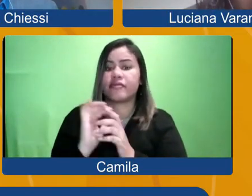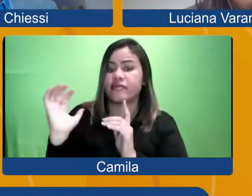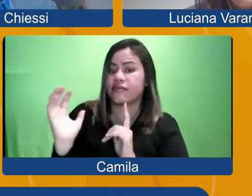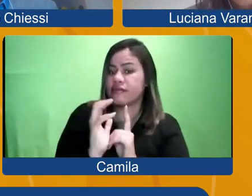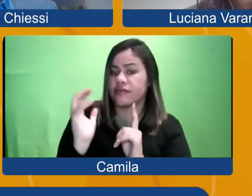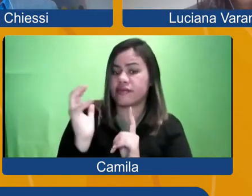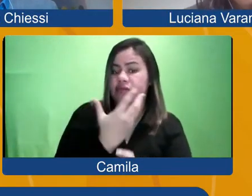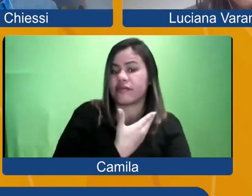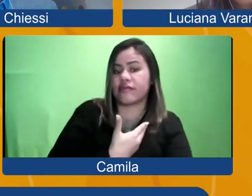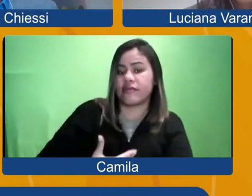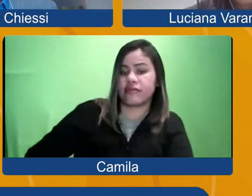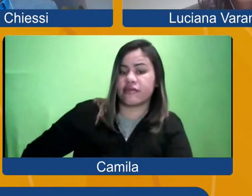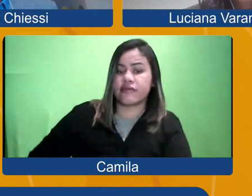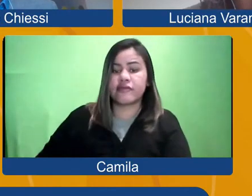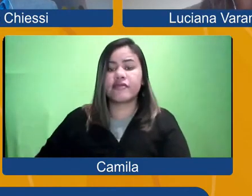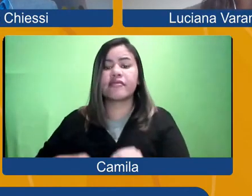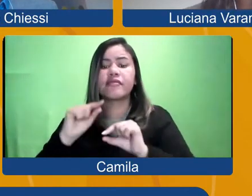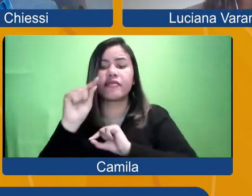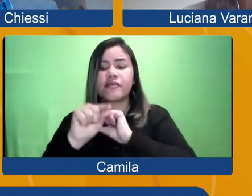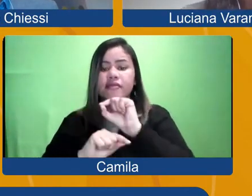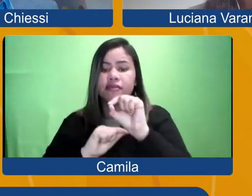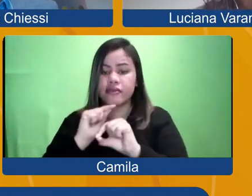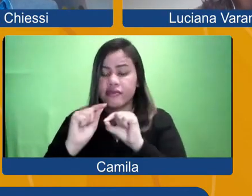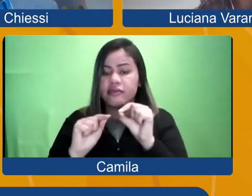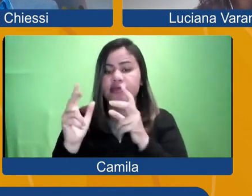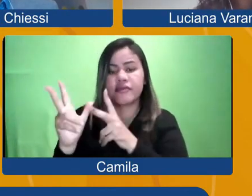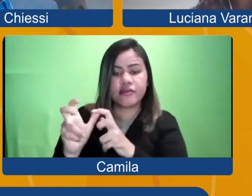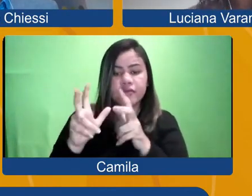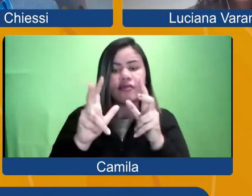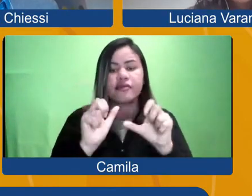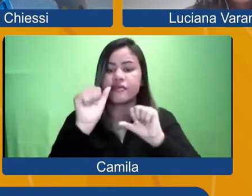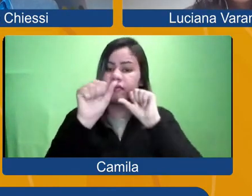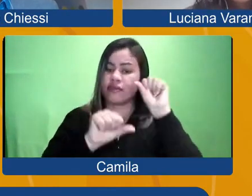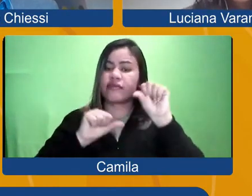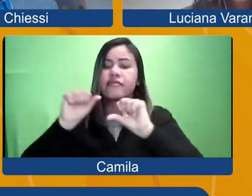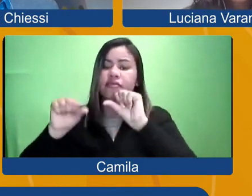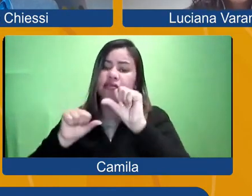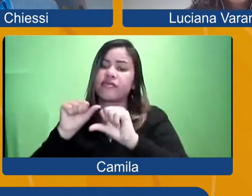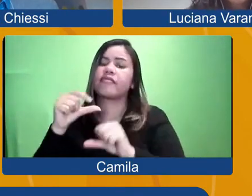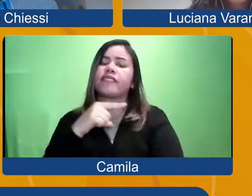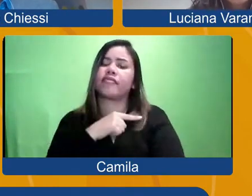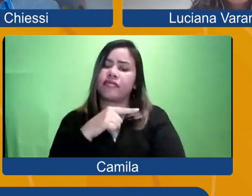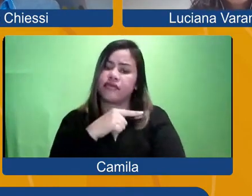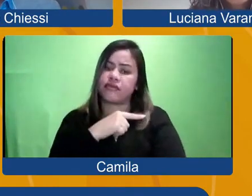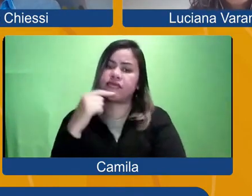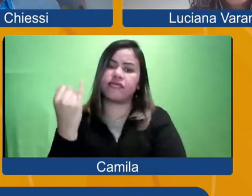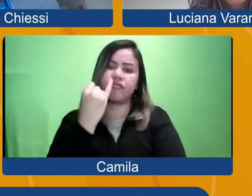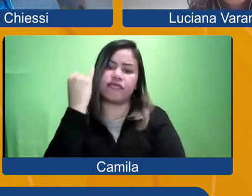governos reconheçam a importância, né, que as mudanças climáticas têm